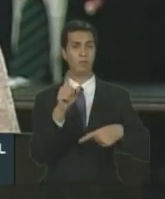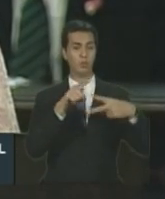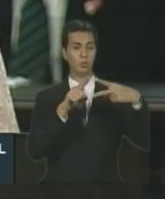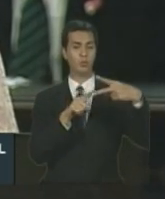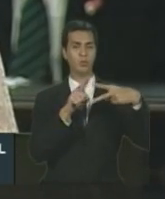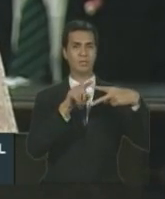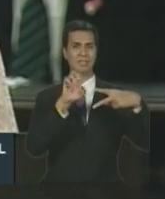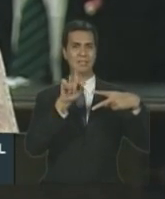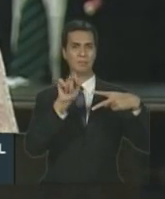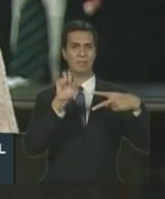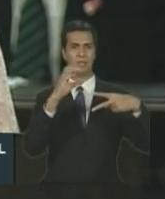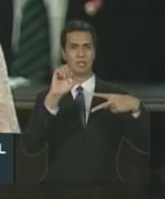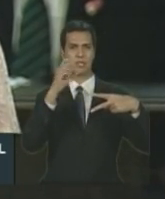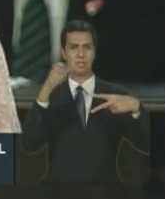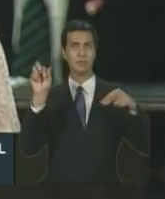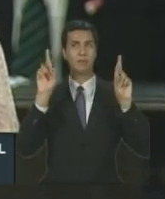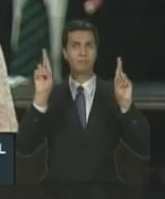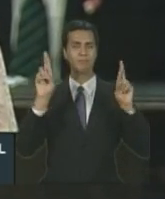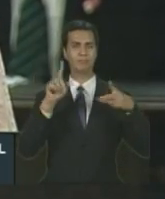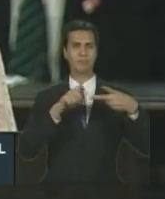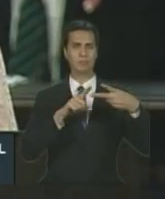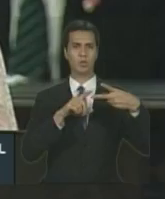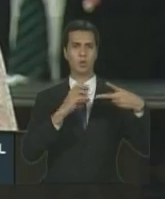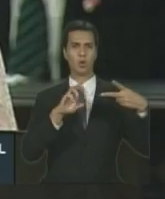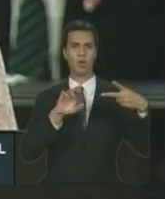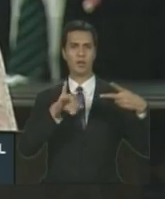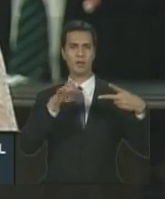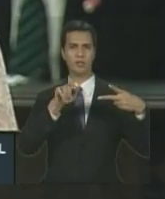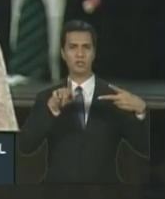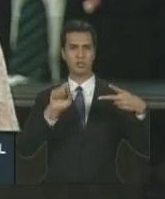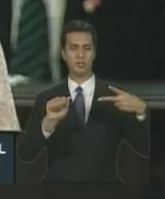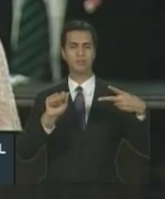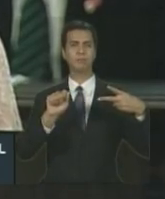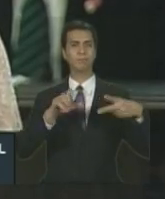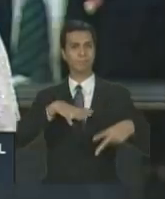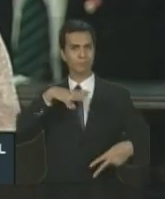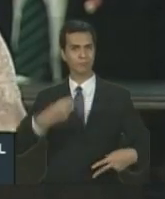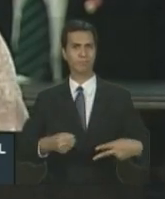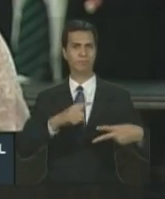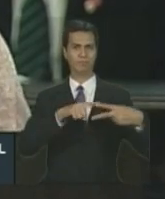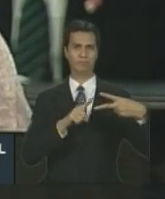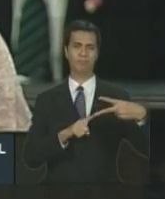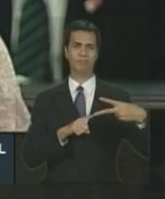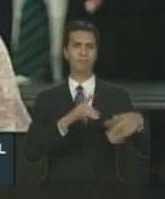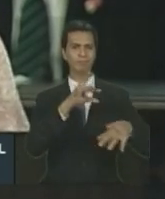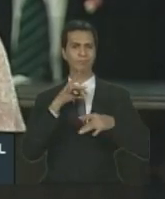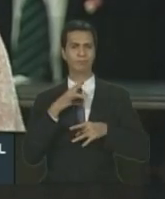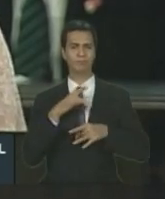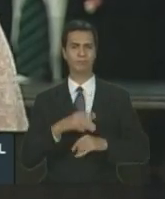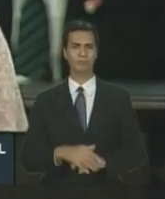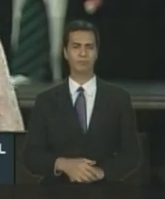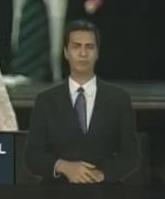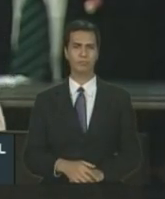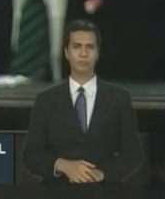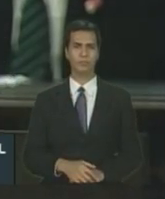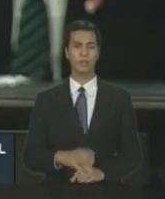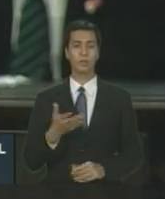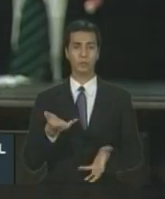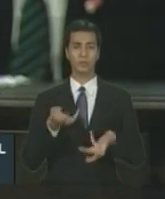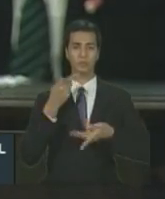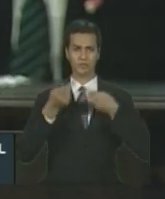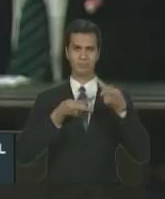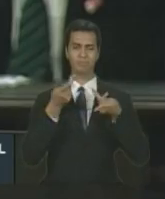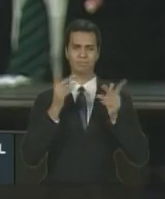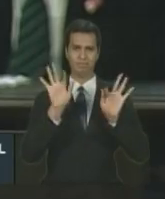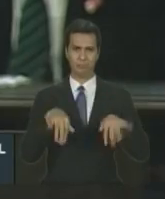da coragem. Eu queria dizer, finalmente, que o Brasil, desde sempre,